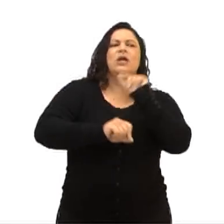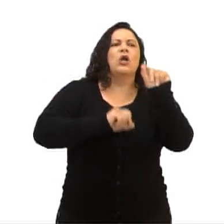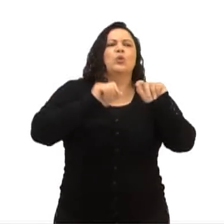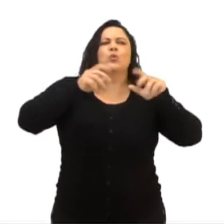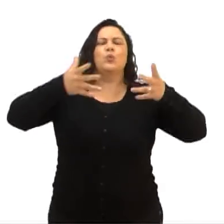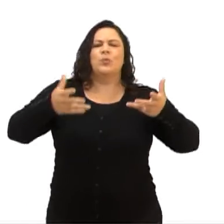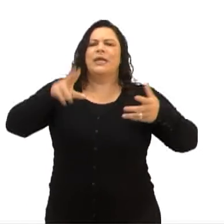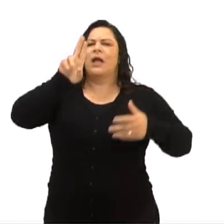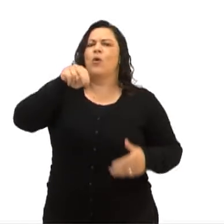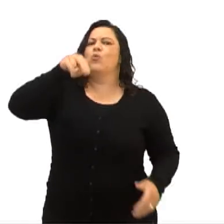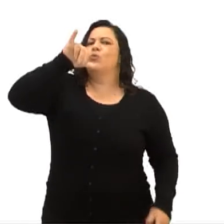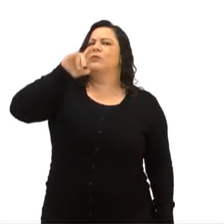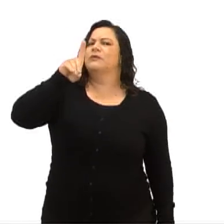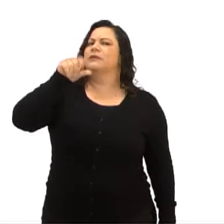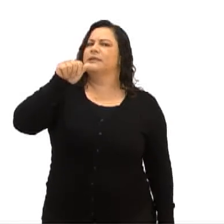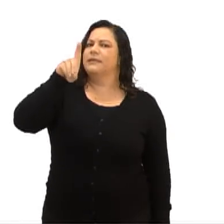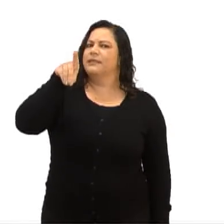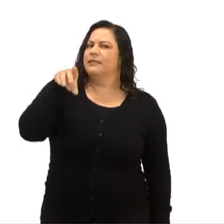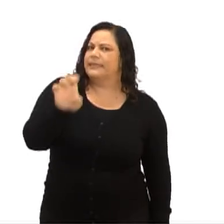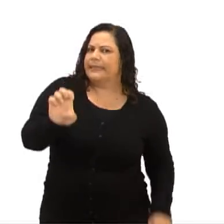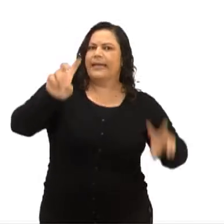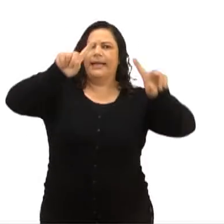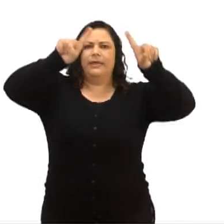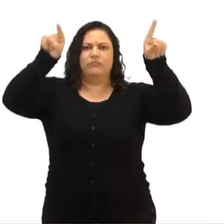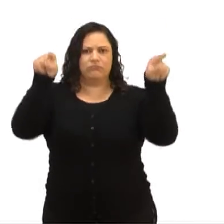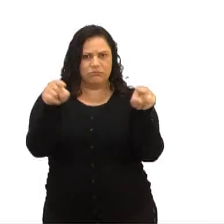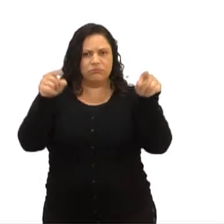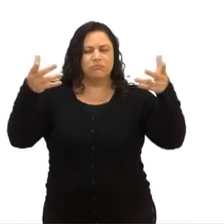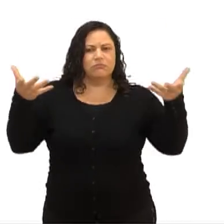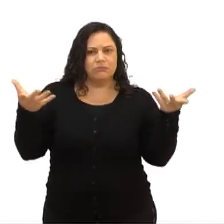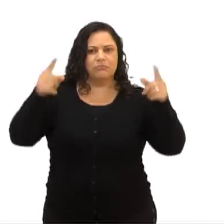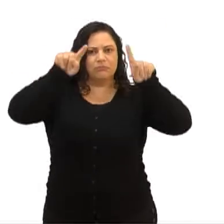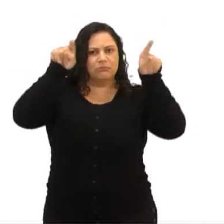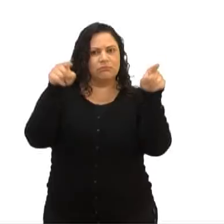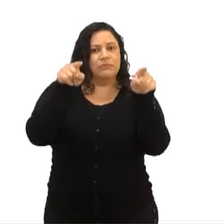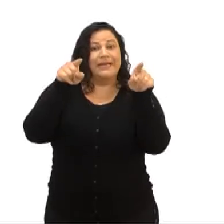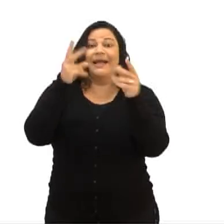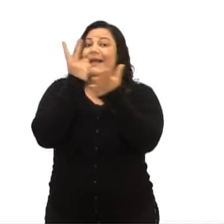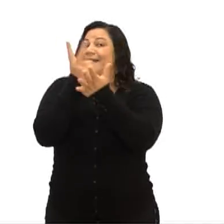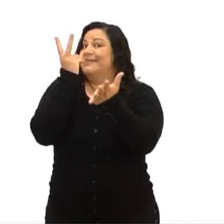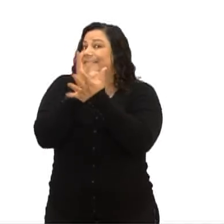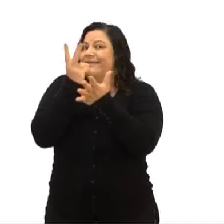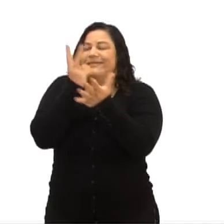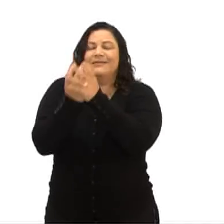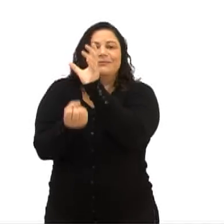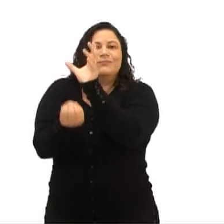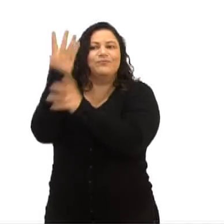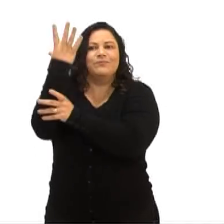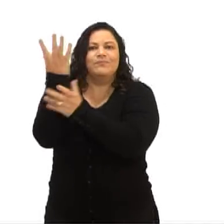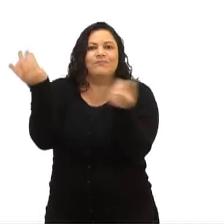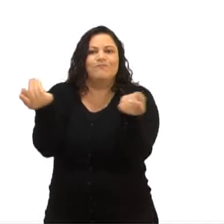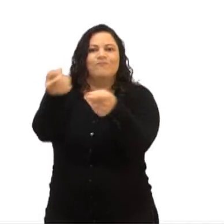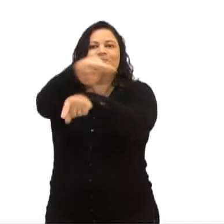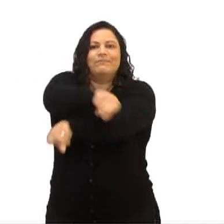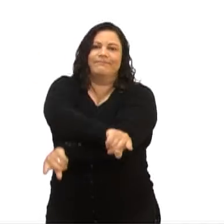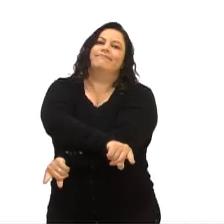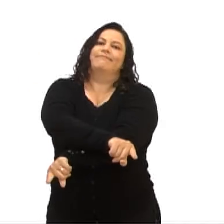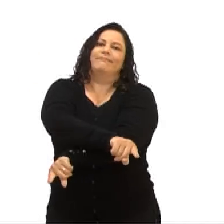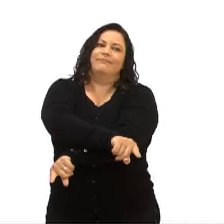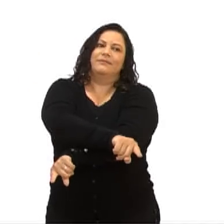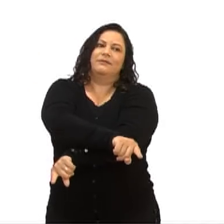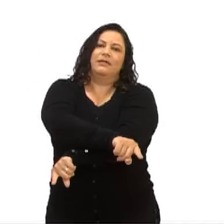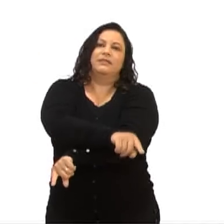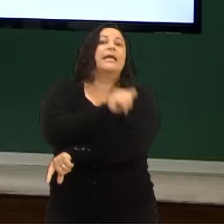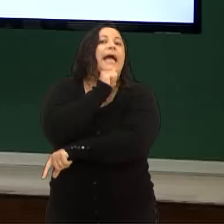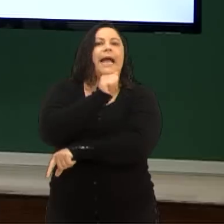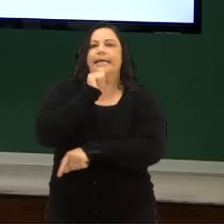importante. Por quê? Essa matriz vai aparecer sempre que você estiver trabalhando com uma matriz inversa. A gente não colocou ela